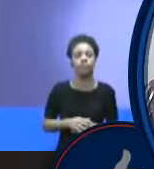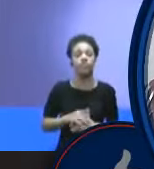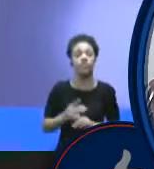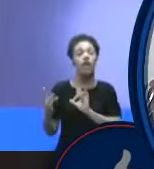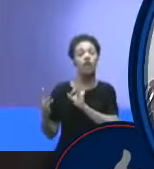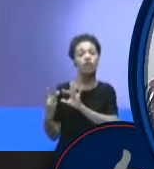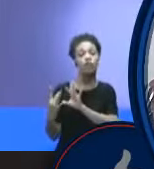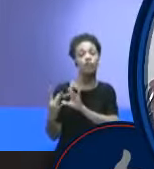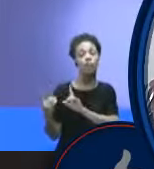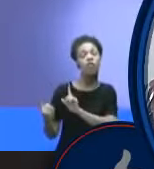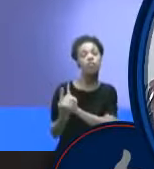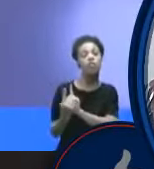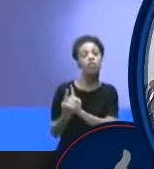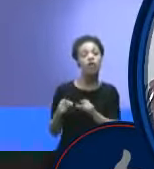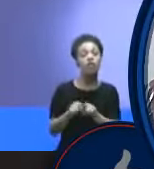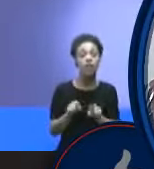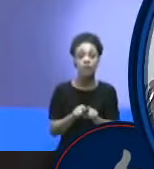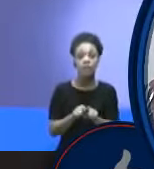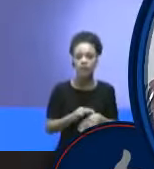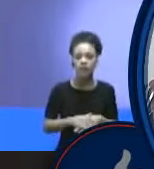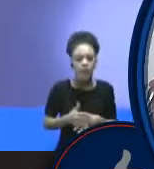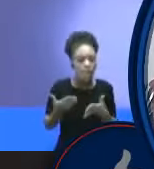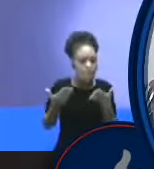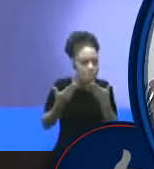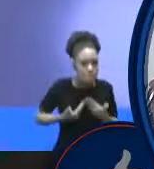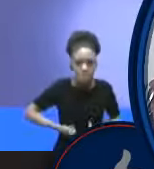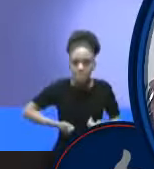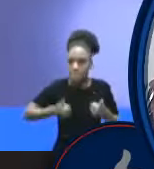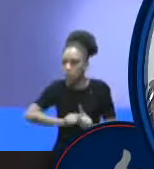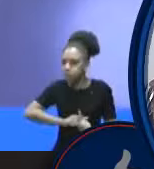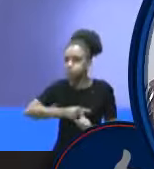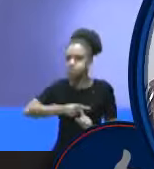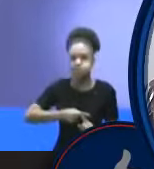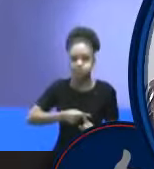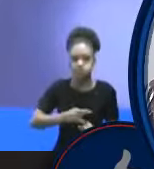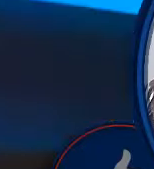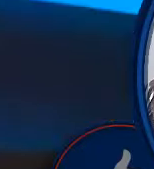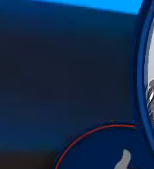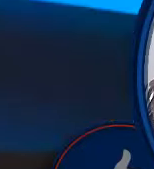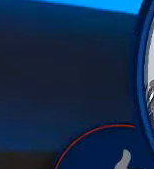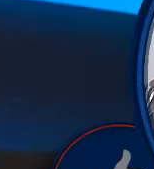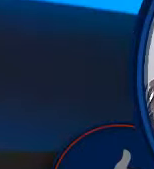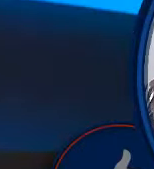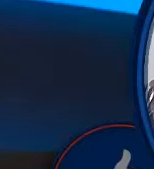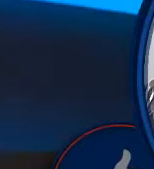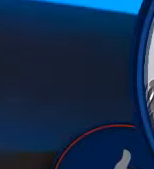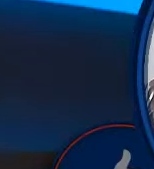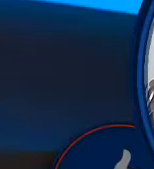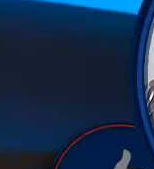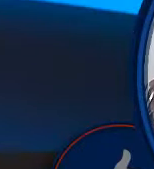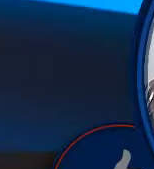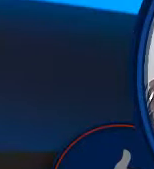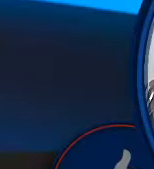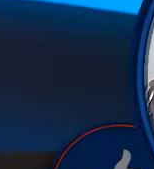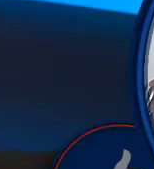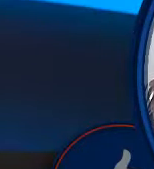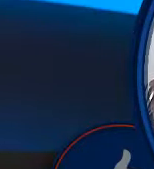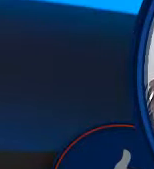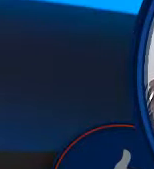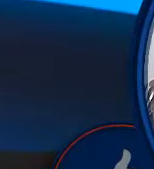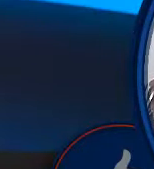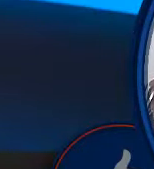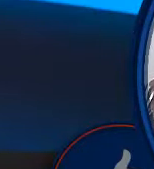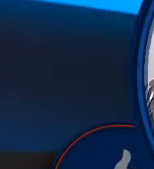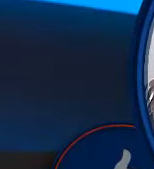feedback dos clientes sobre o benefício tem sido muito positivo. E por falar no Casas Bahia Play, eu